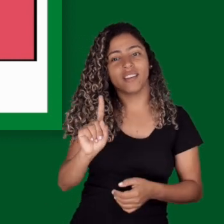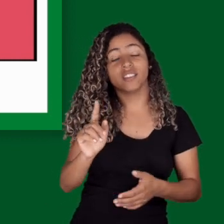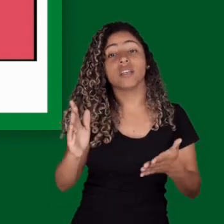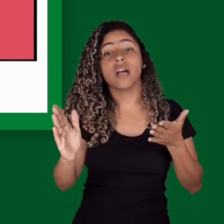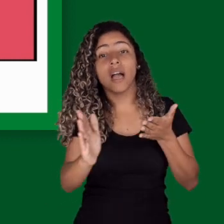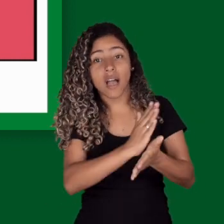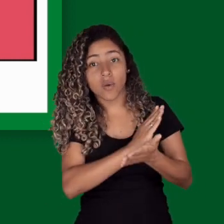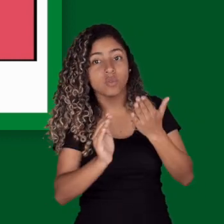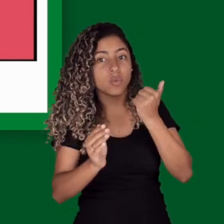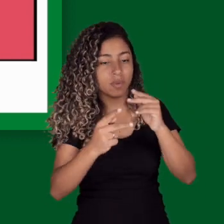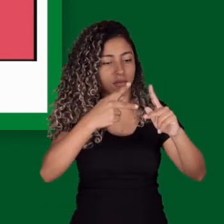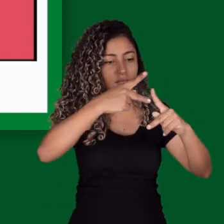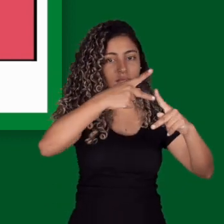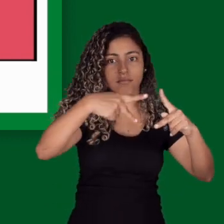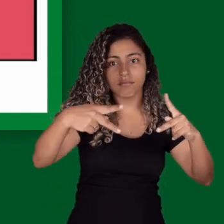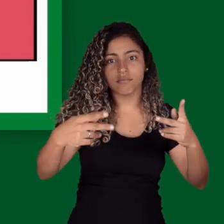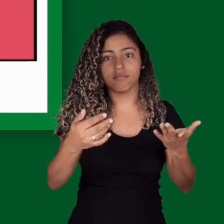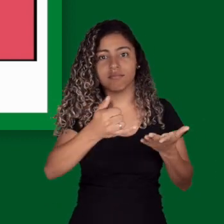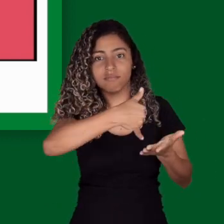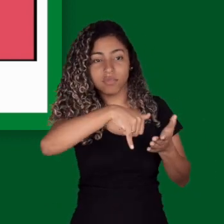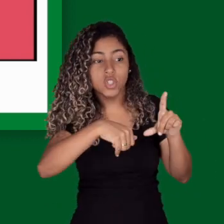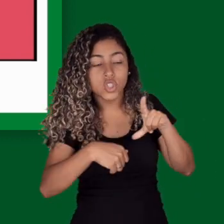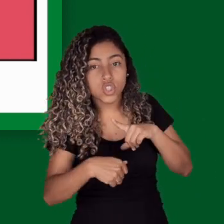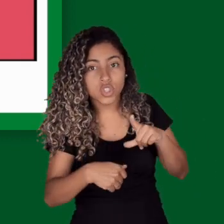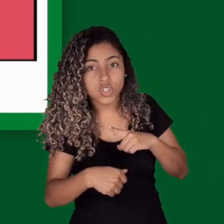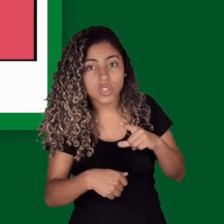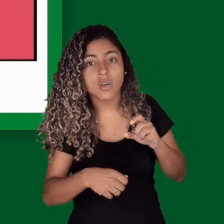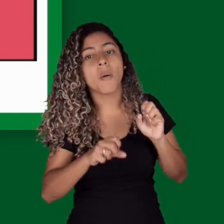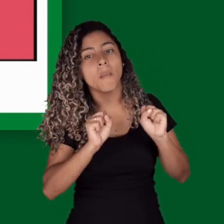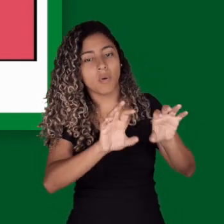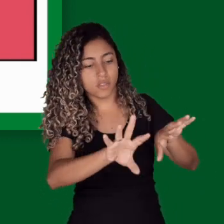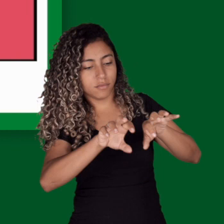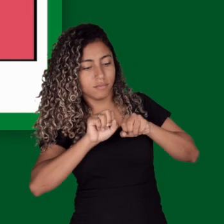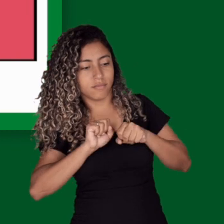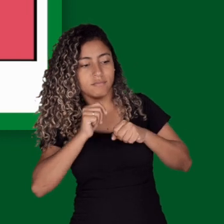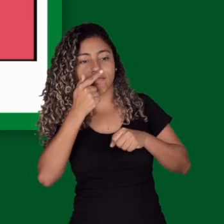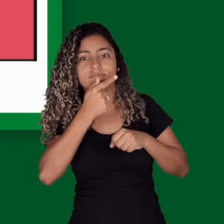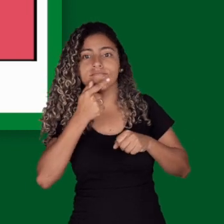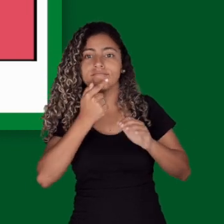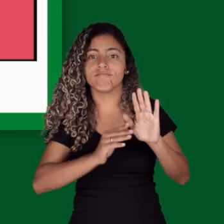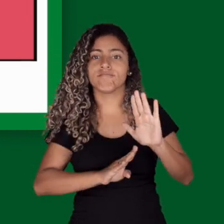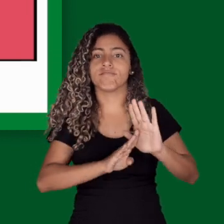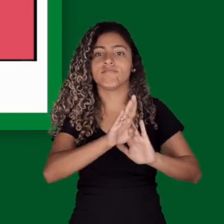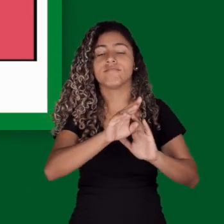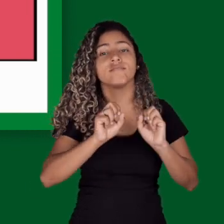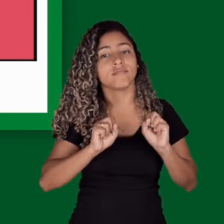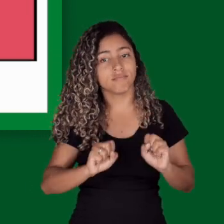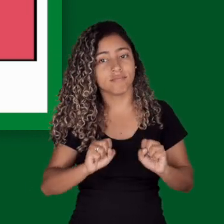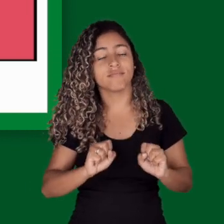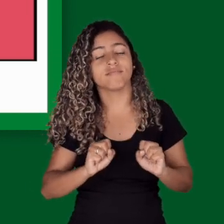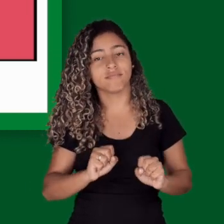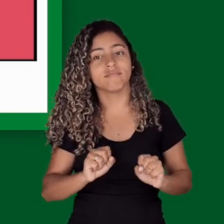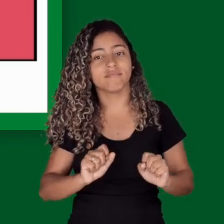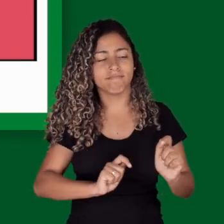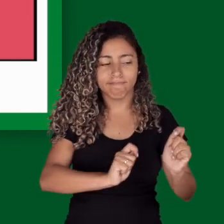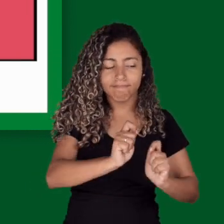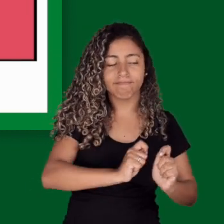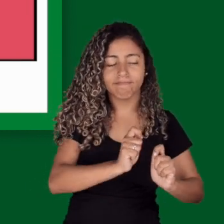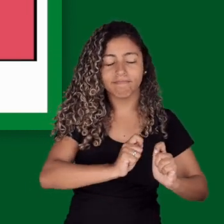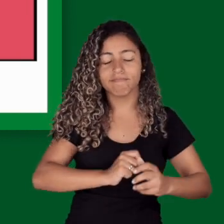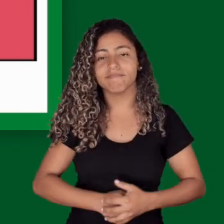que os alimentos ricos em proteína e gordura, eles também podem afetar os níveis de açúcar no sangue quando consumidos em